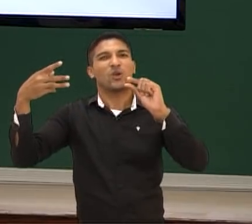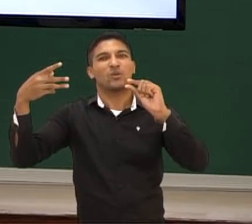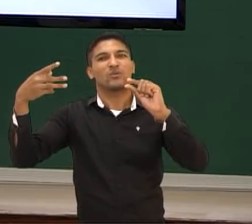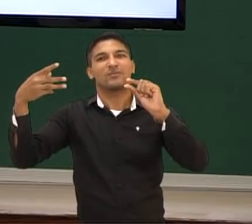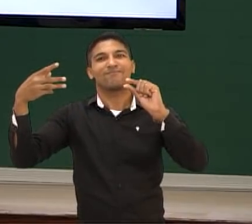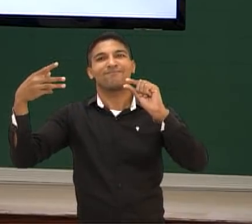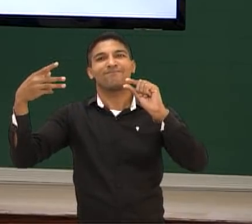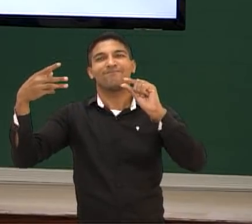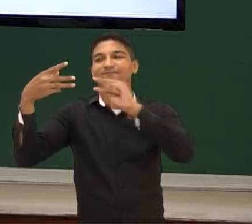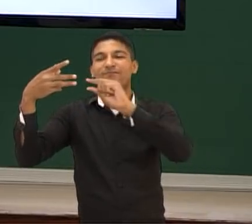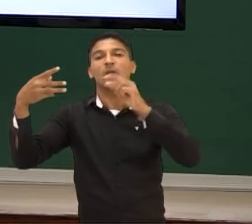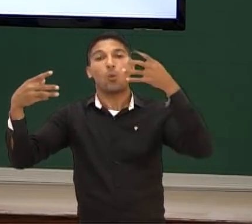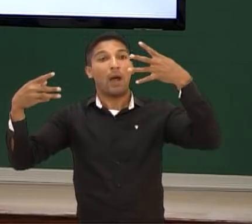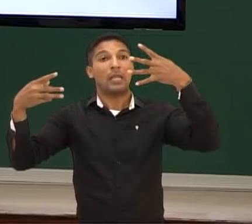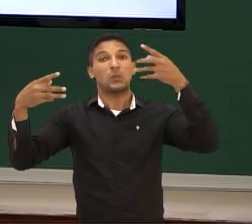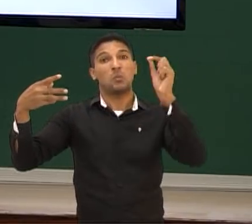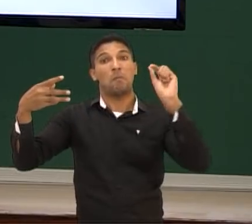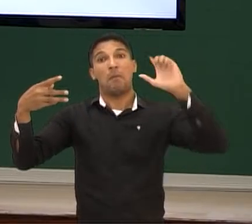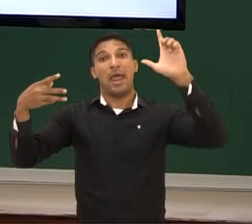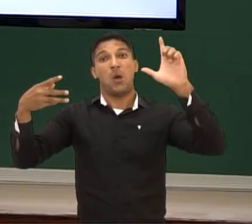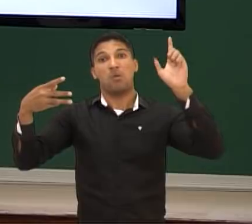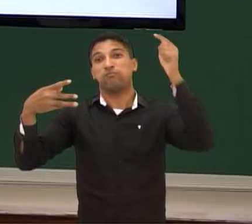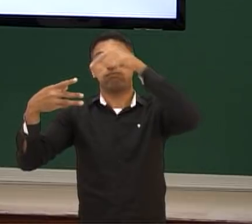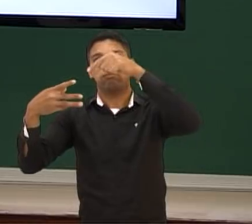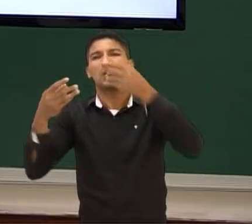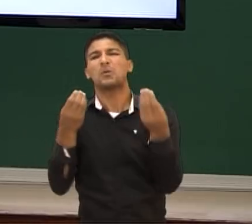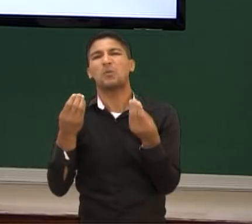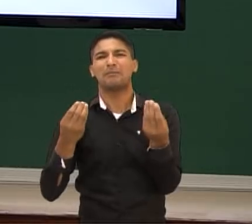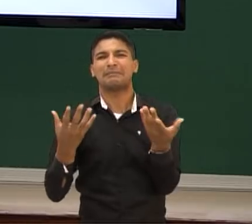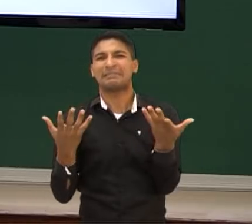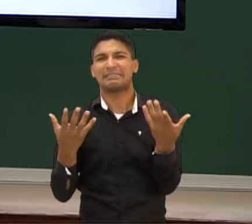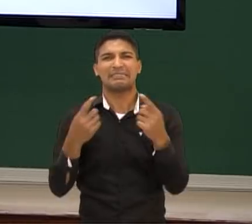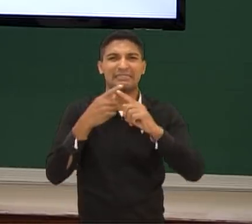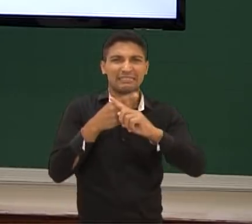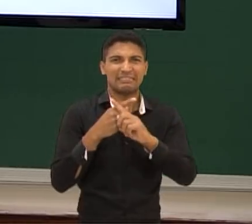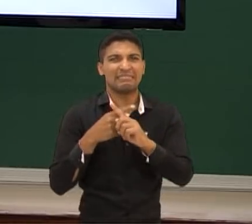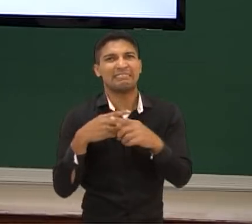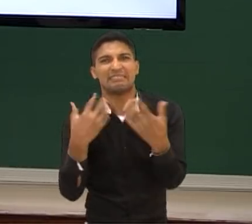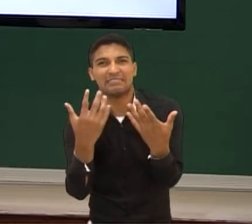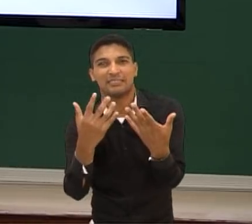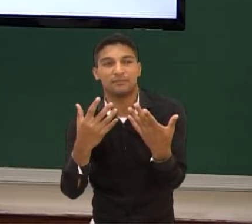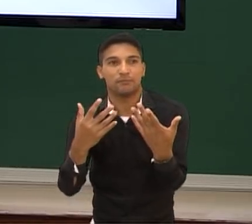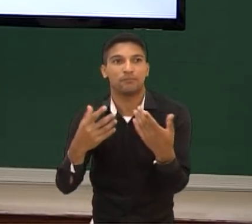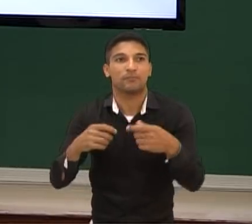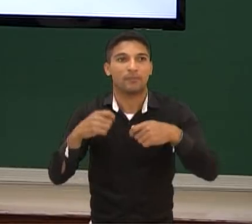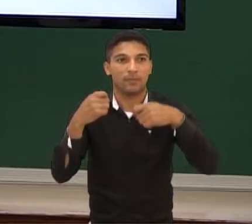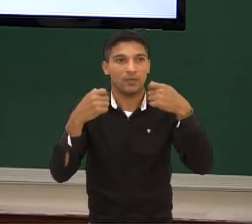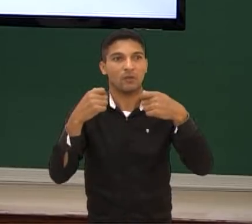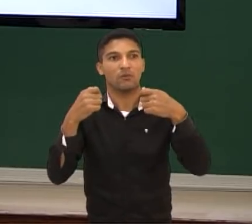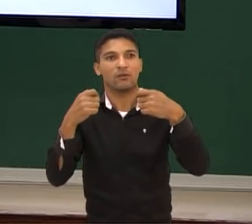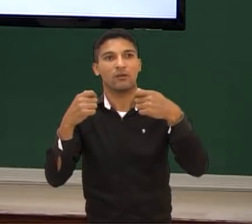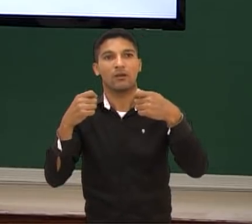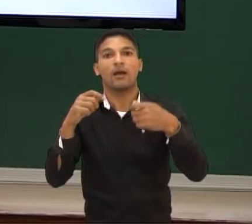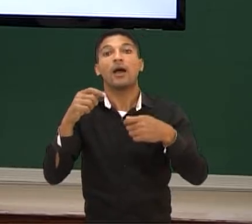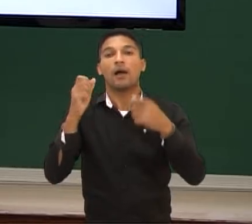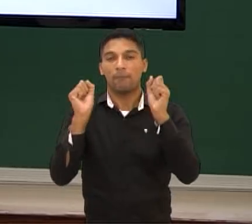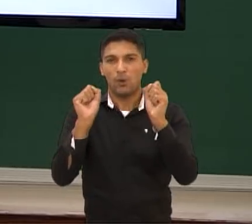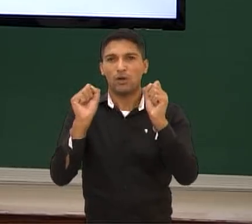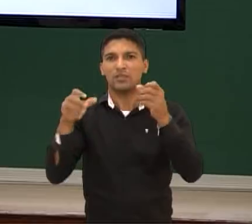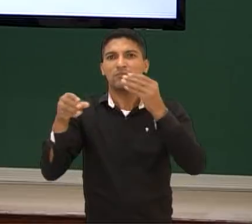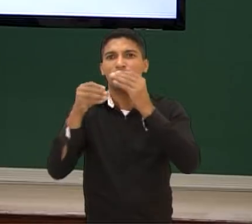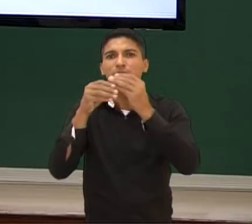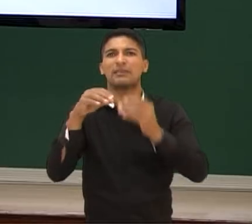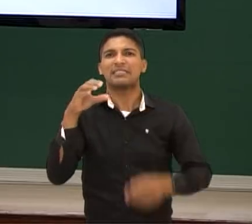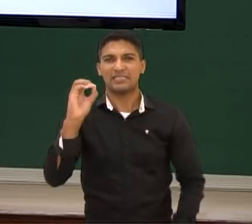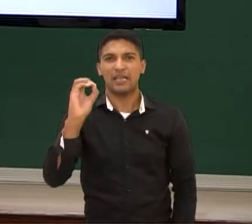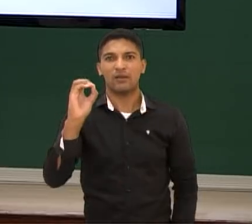que eu preciso fazer? Torná-lo maior. Como que eu faço para torná-lo maior? Eu vou ter que colocar aqui um zero, certo?